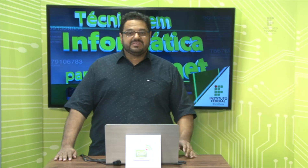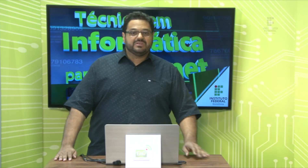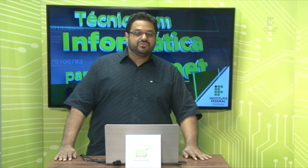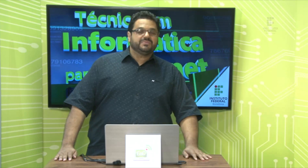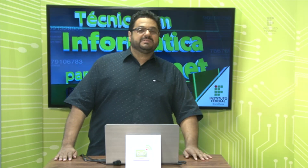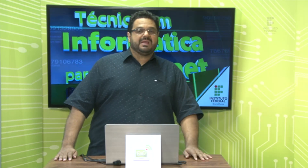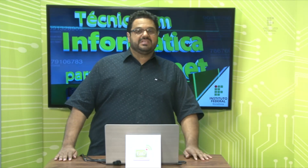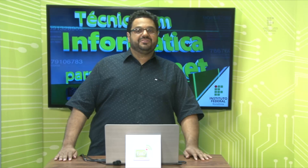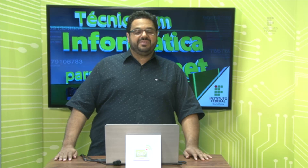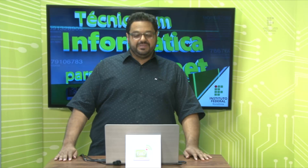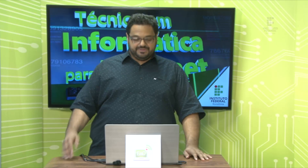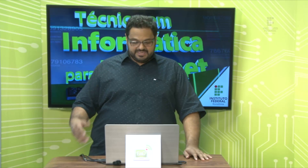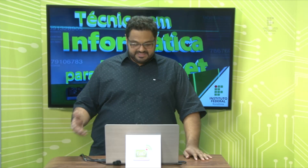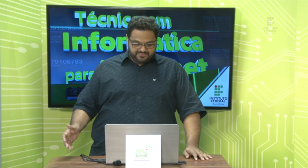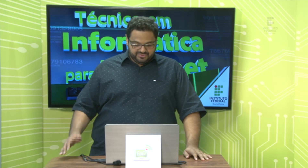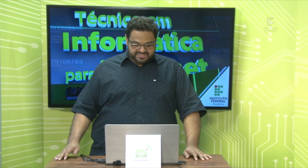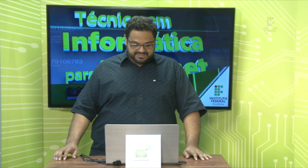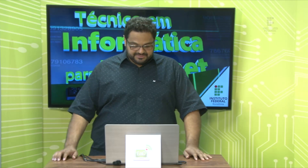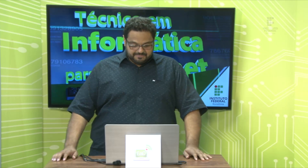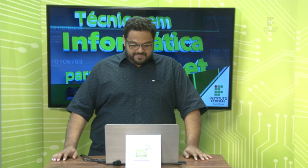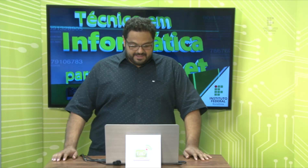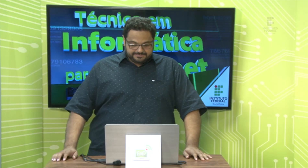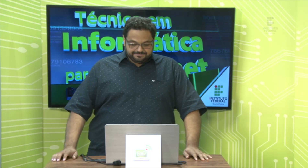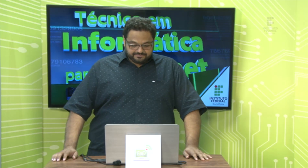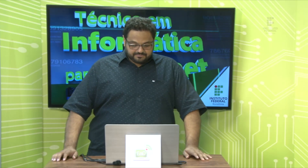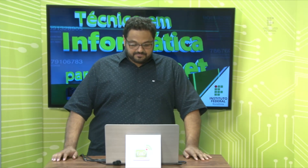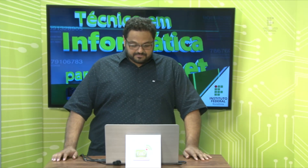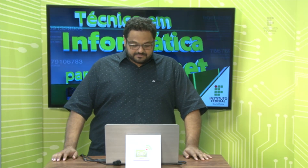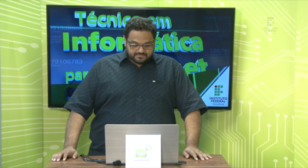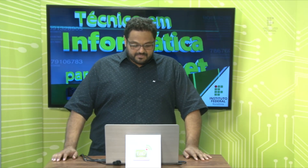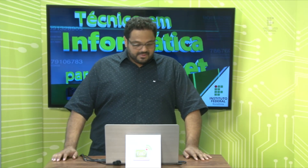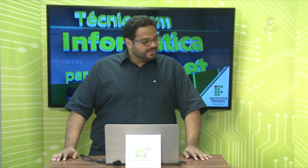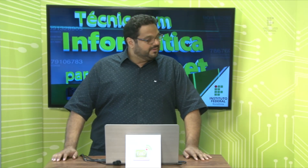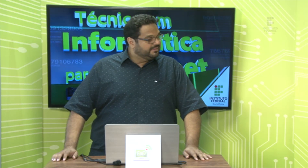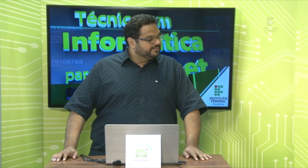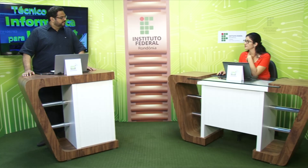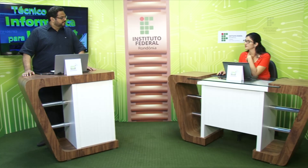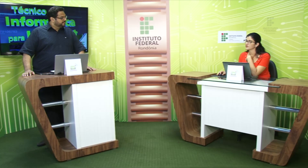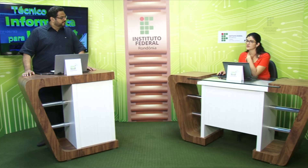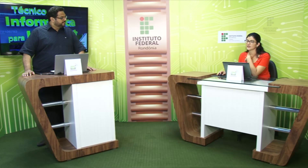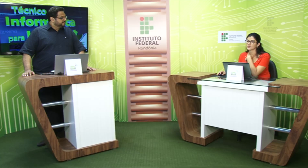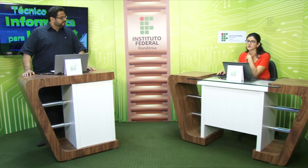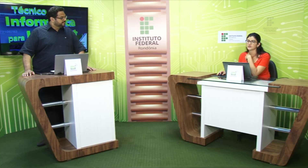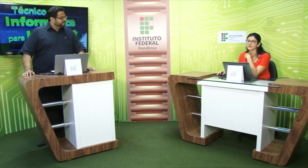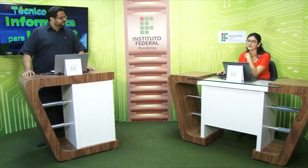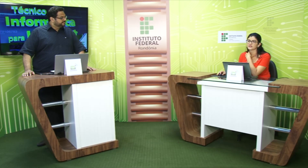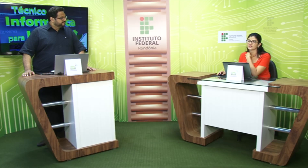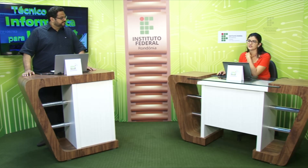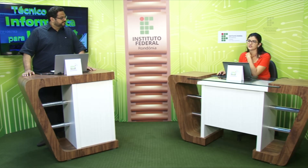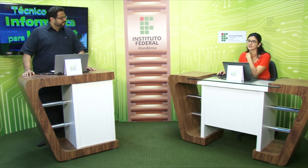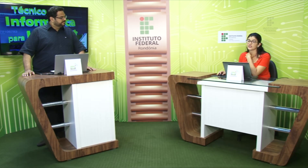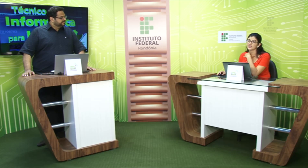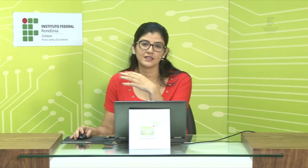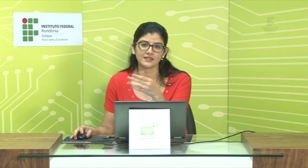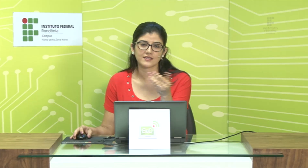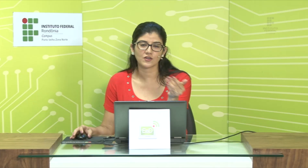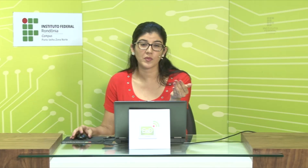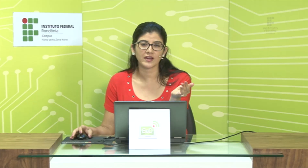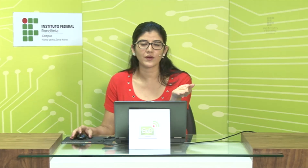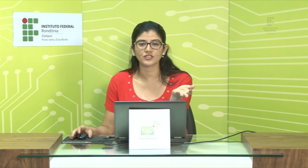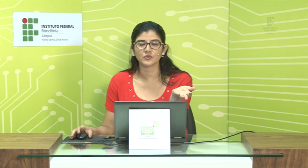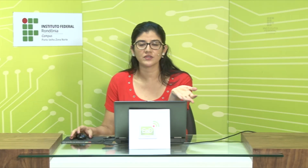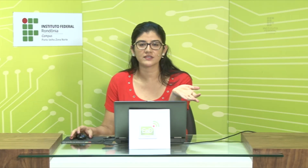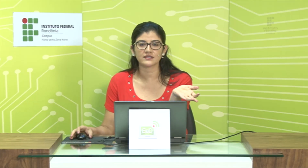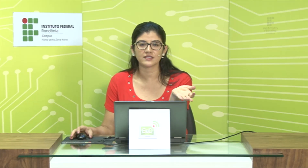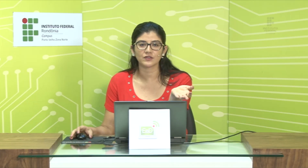NVIDIA, quais são as últimas placas de vídeo? E assim por diante, né? Tem um site muito interessante e assim, com